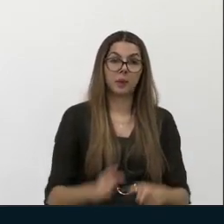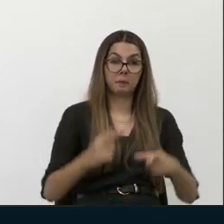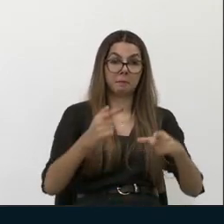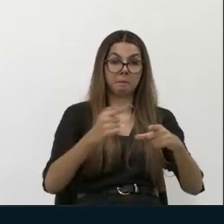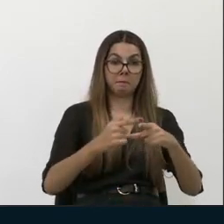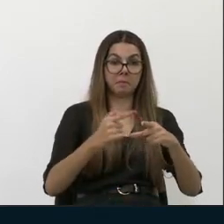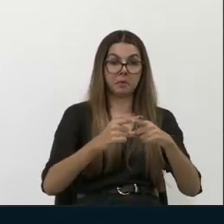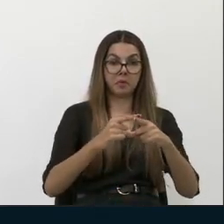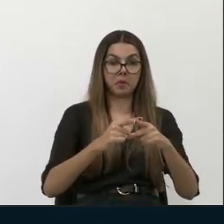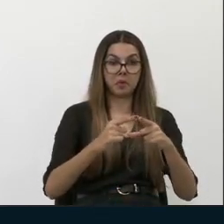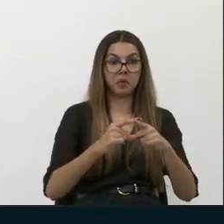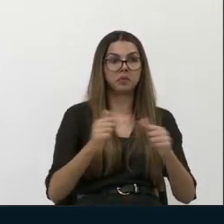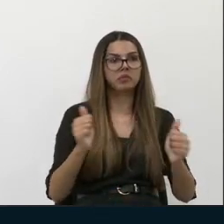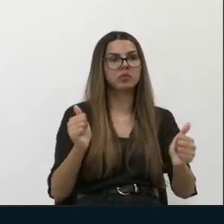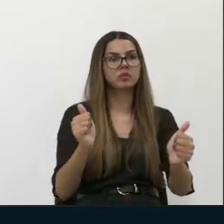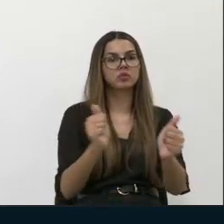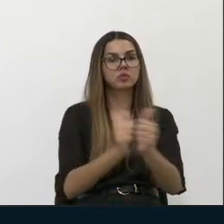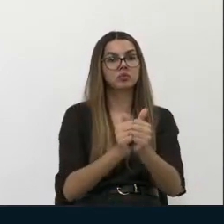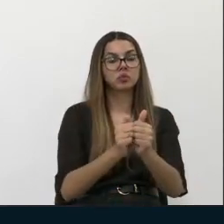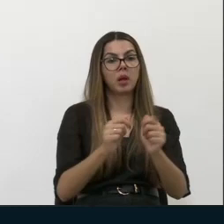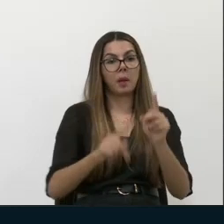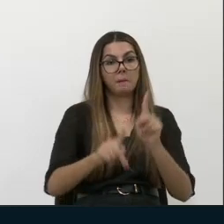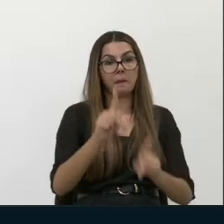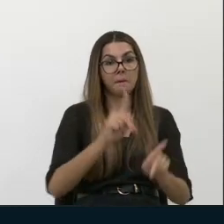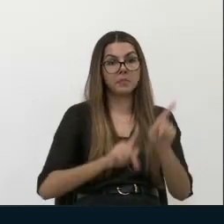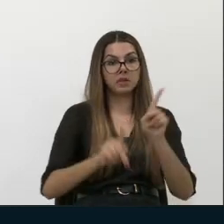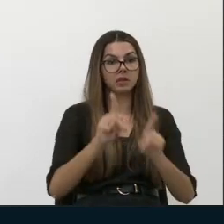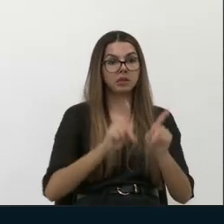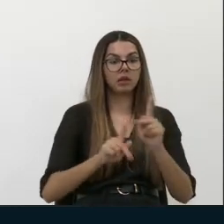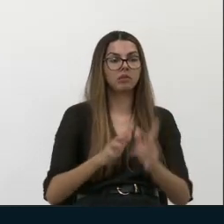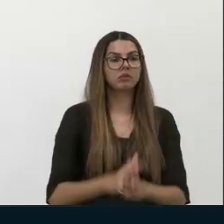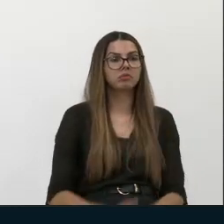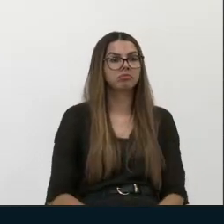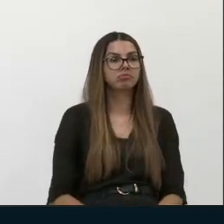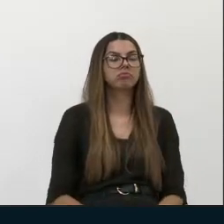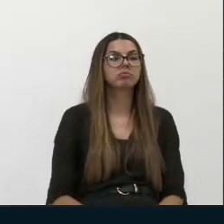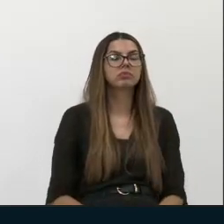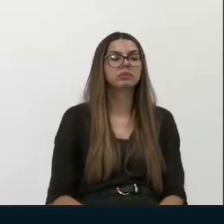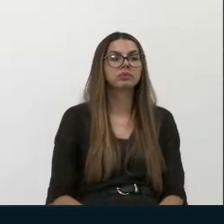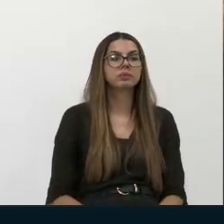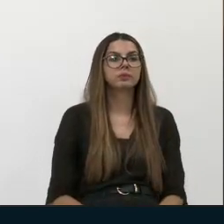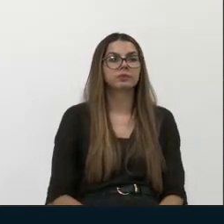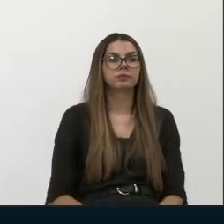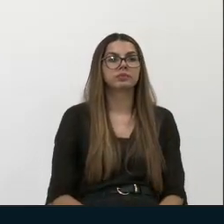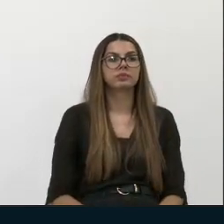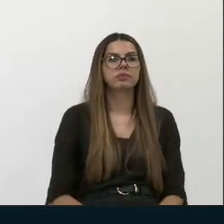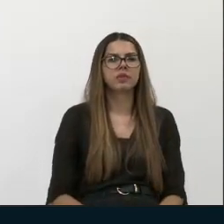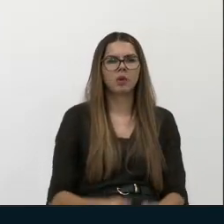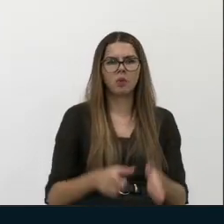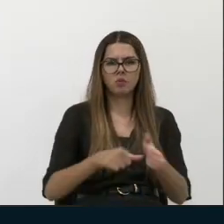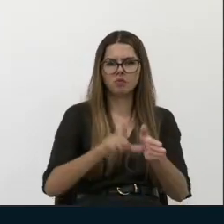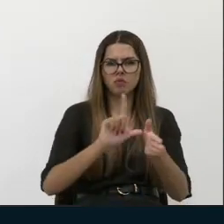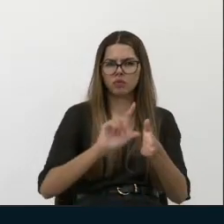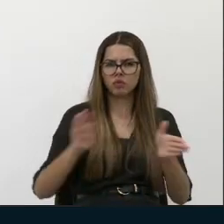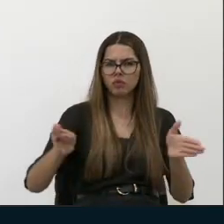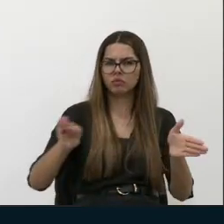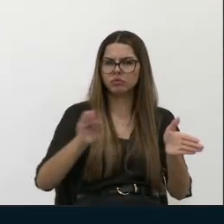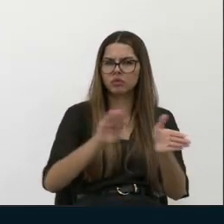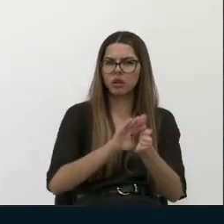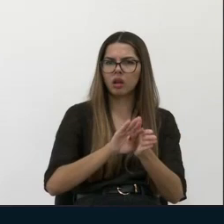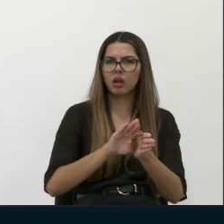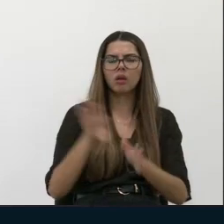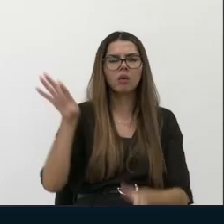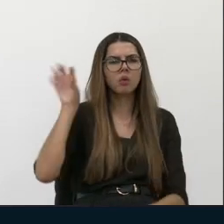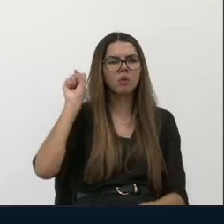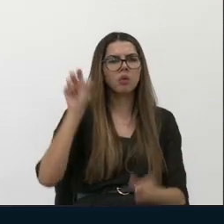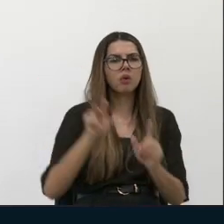a galera aqui para conversar, a população, é incrível isso. Né? Eu, um pouco antes de chegar, eu estava ouvindo a TV Câmara e eu escutei